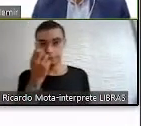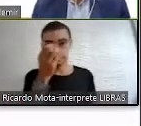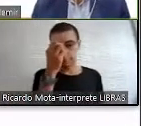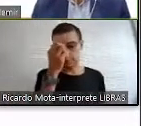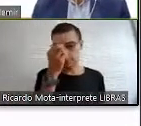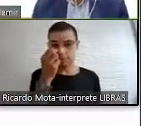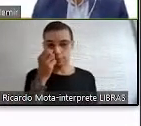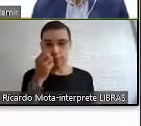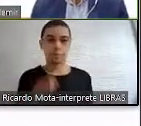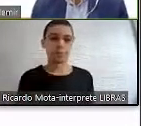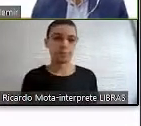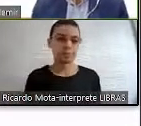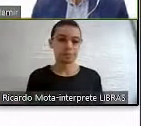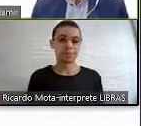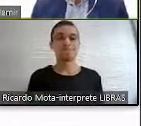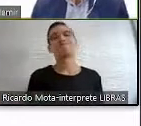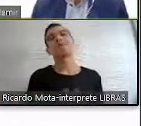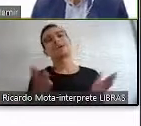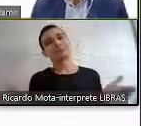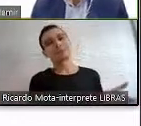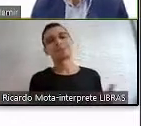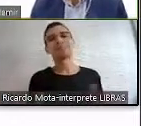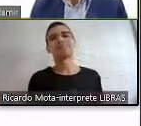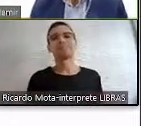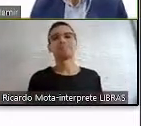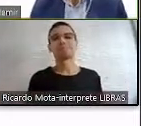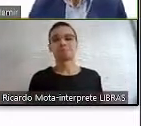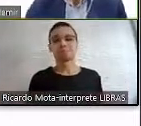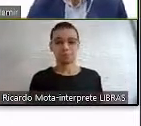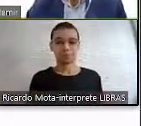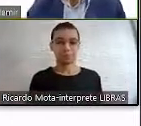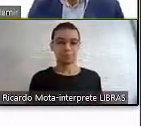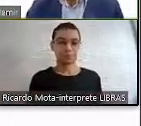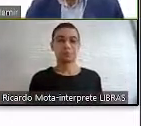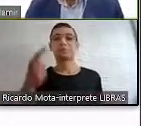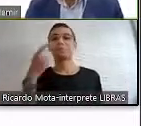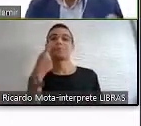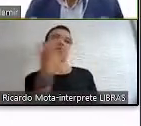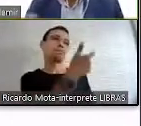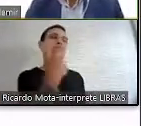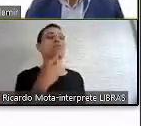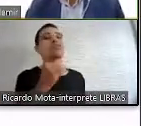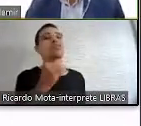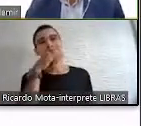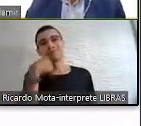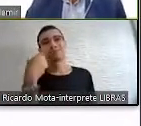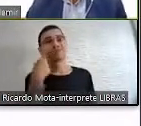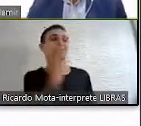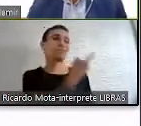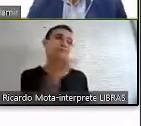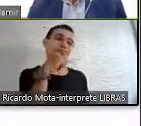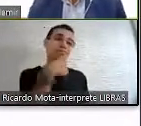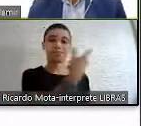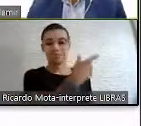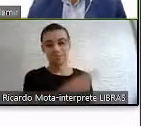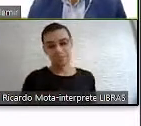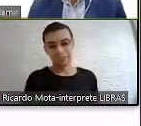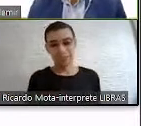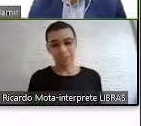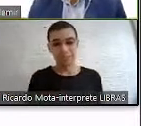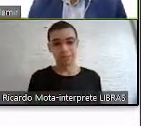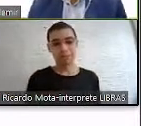Trago a vocês, infelizmente, esse é um lado mais triste aí, se alguém não quiser, né? Mas eu tenho